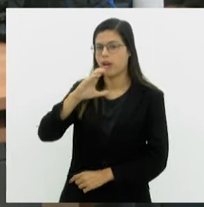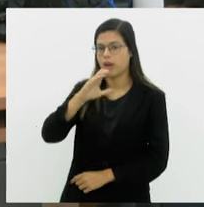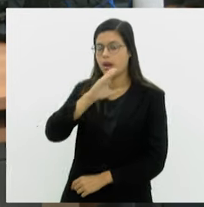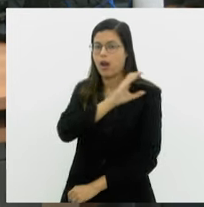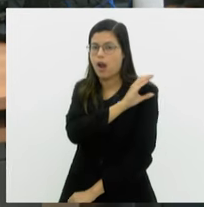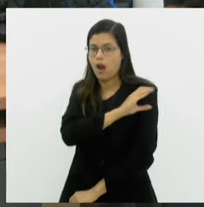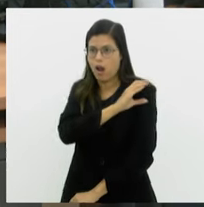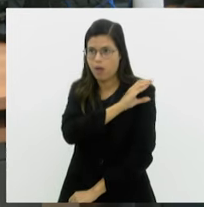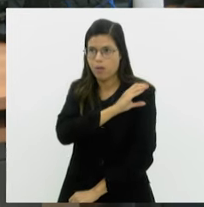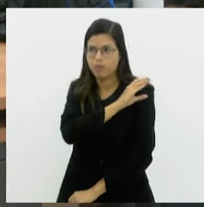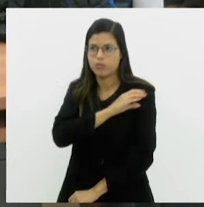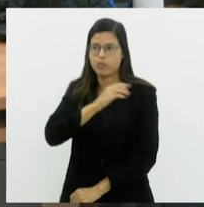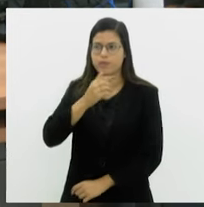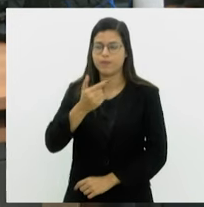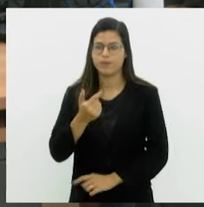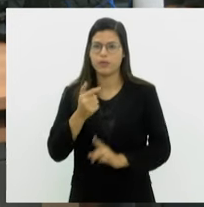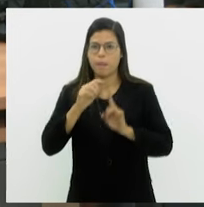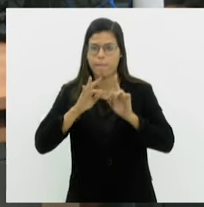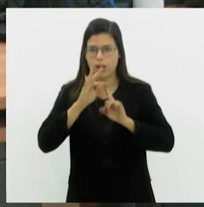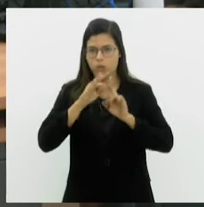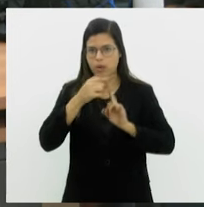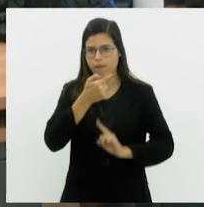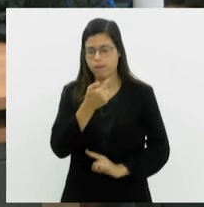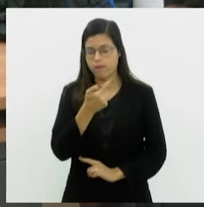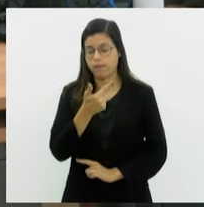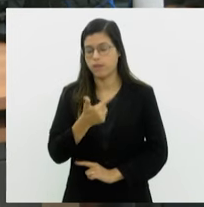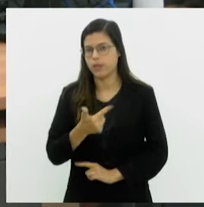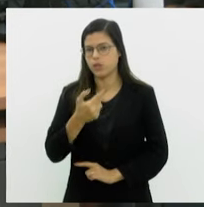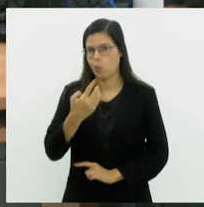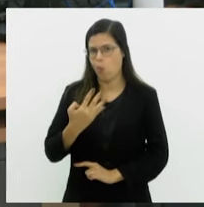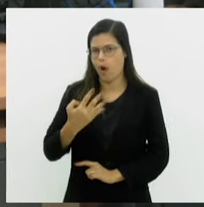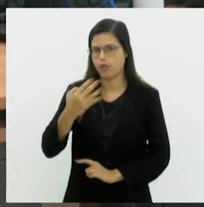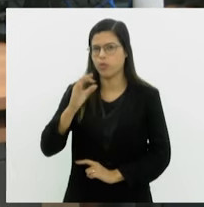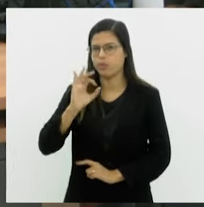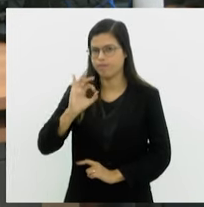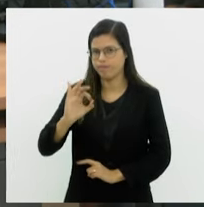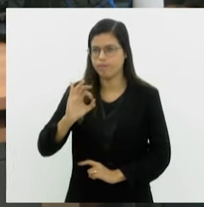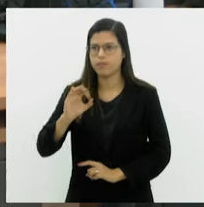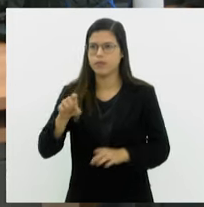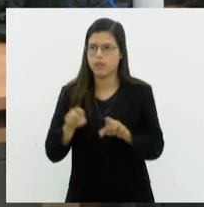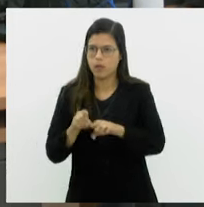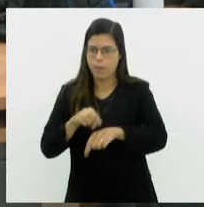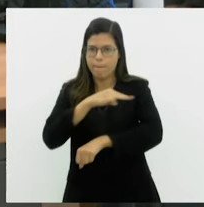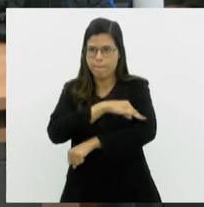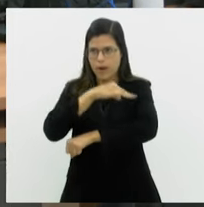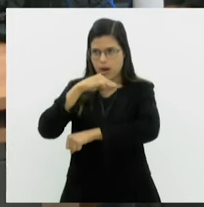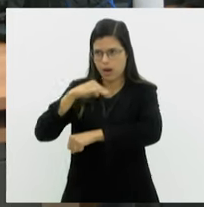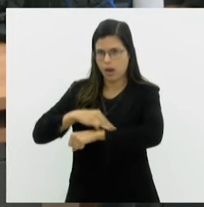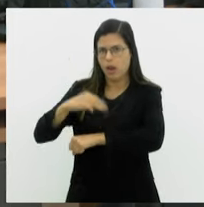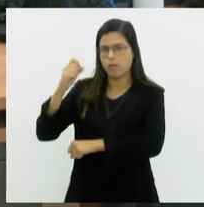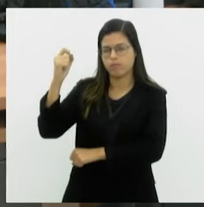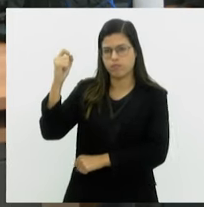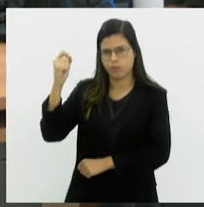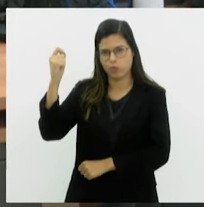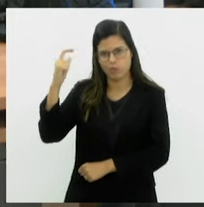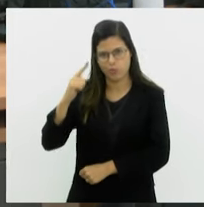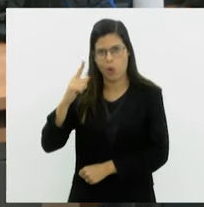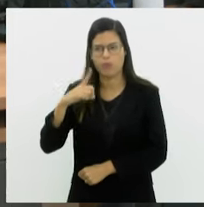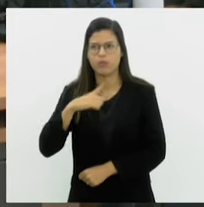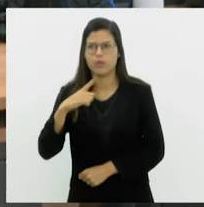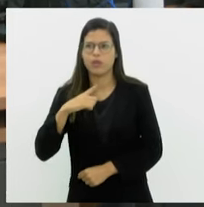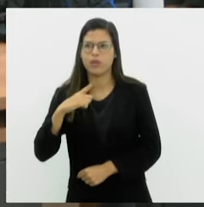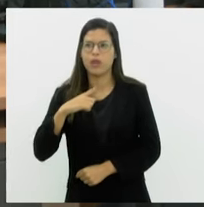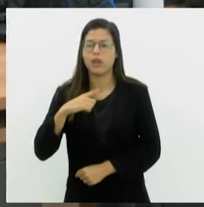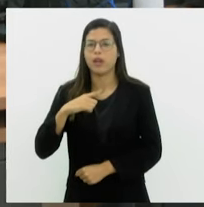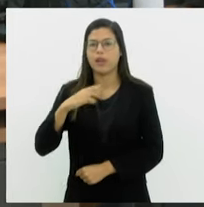com 24 graus nesse momento, céu limpo. Macaé também com sol, 24 graus, céu limpo.